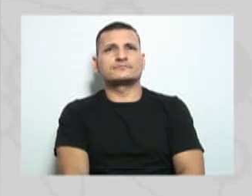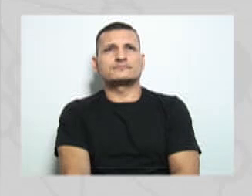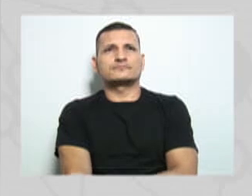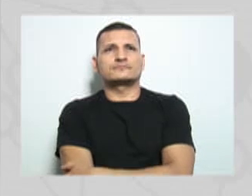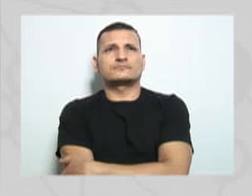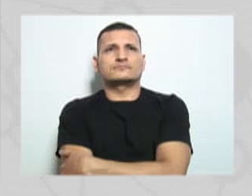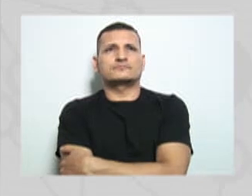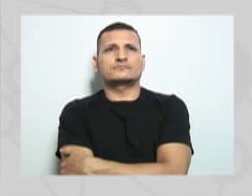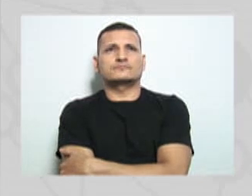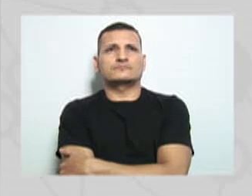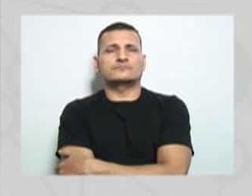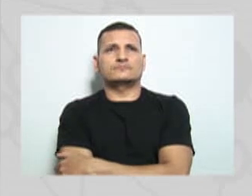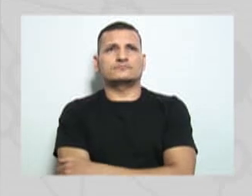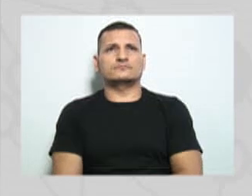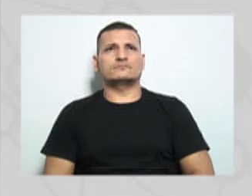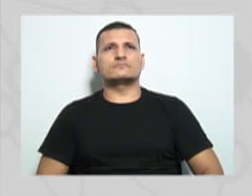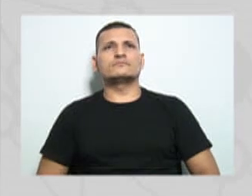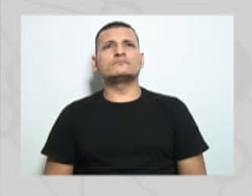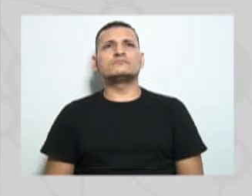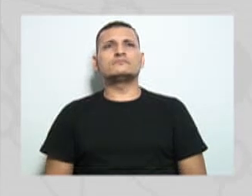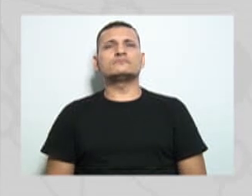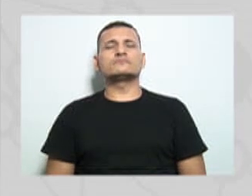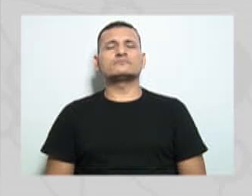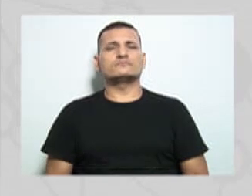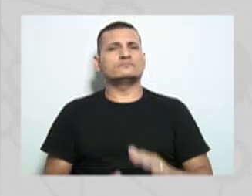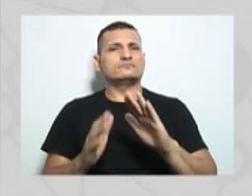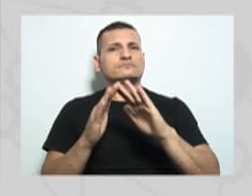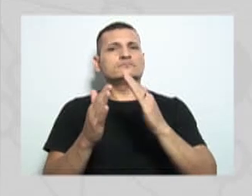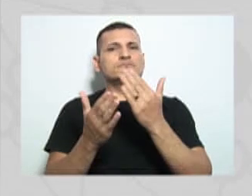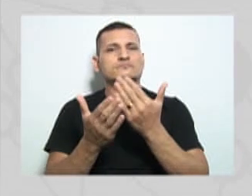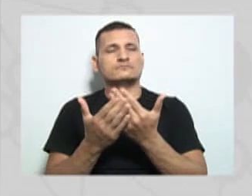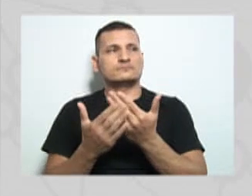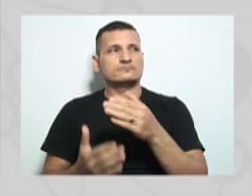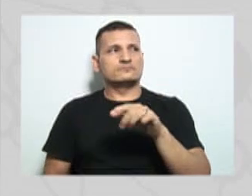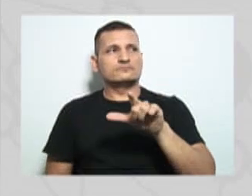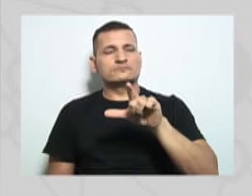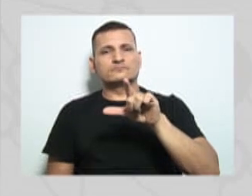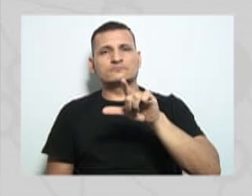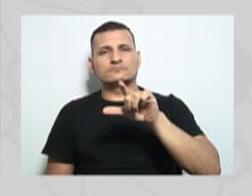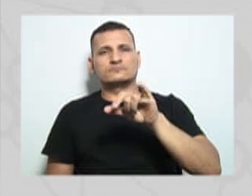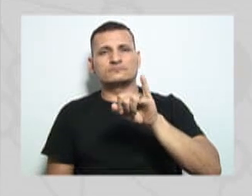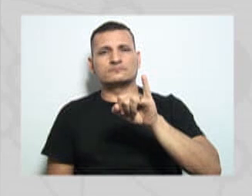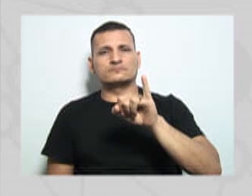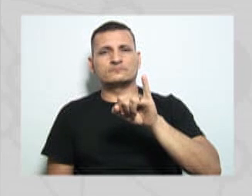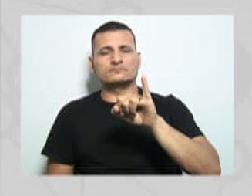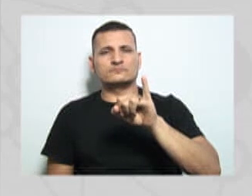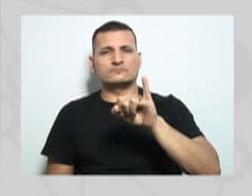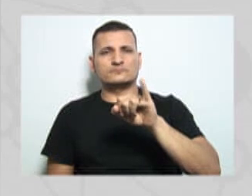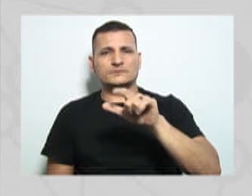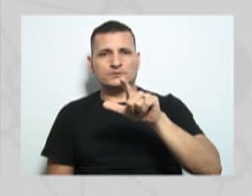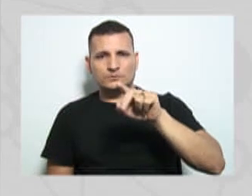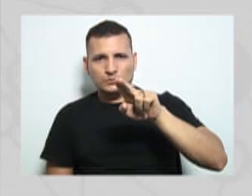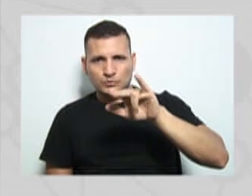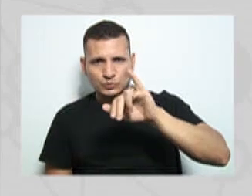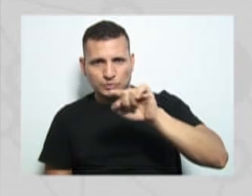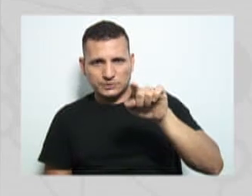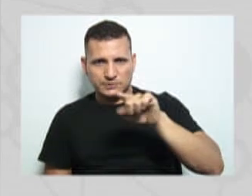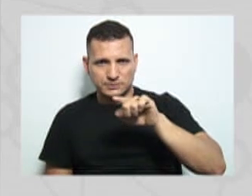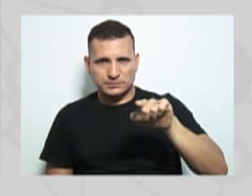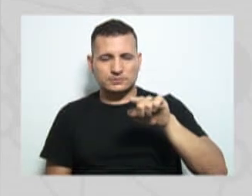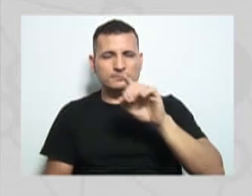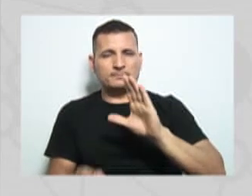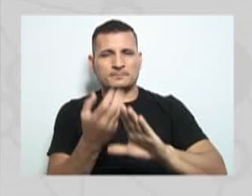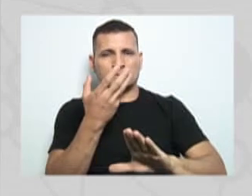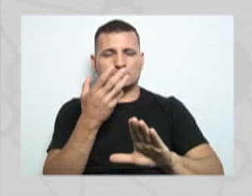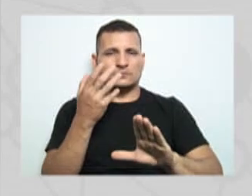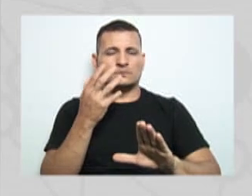de Abreu, que encaminharam, inclusive, a foto do caderno, né? Eles responderam aqui, ver se eu consigo